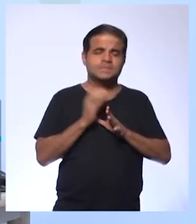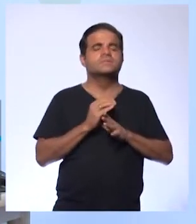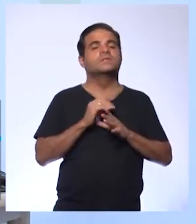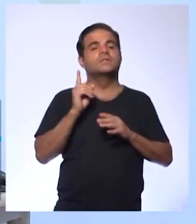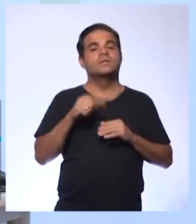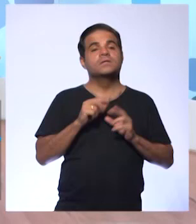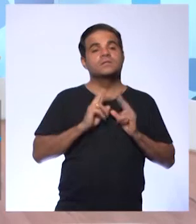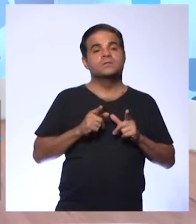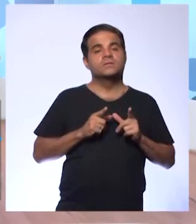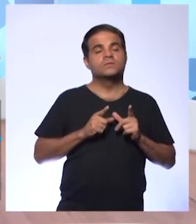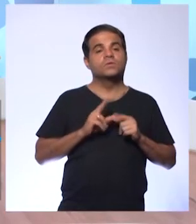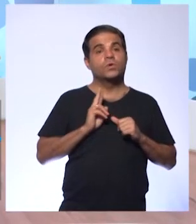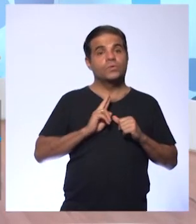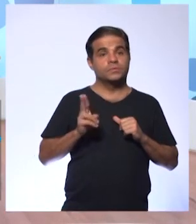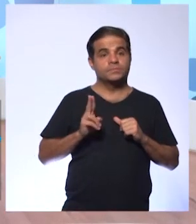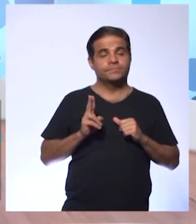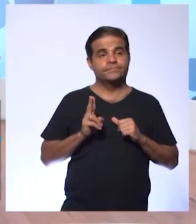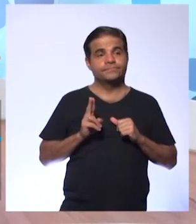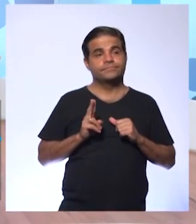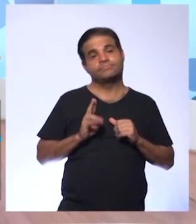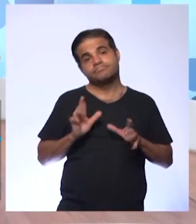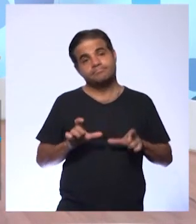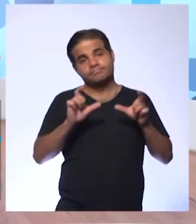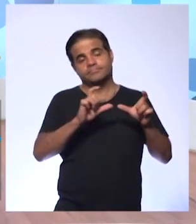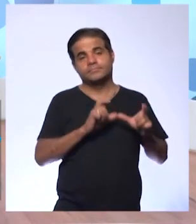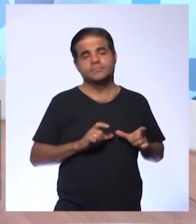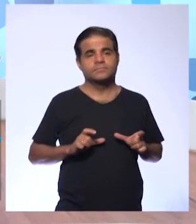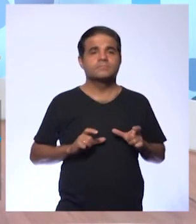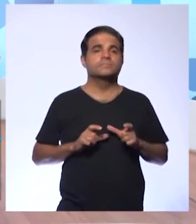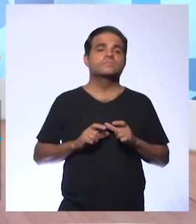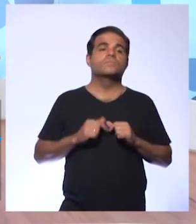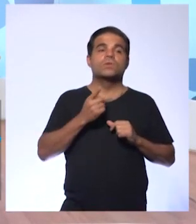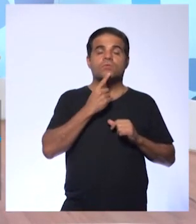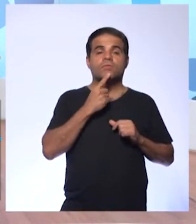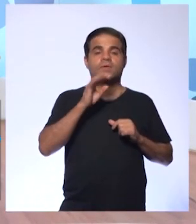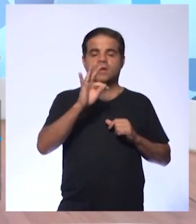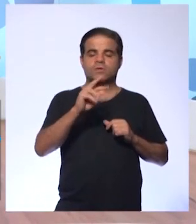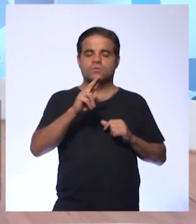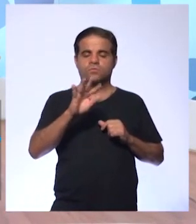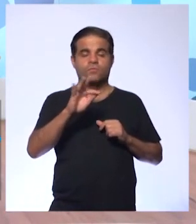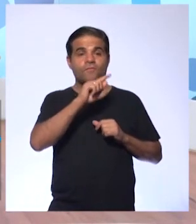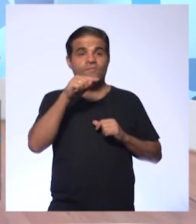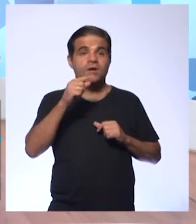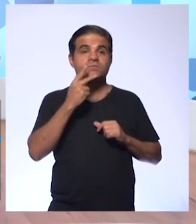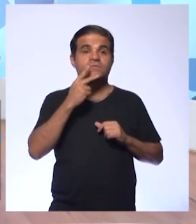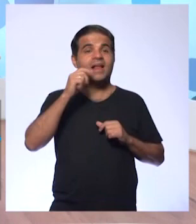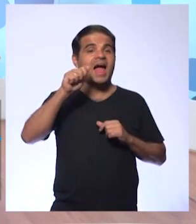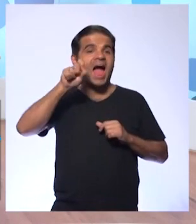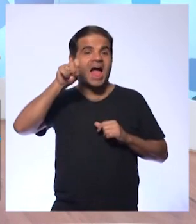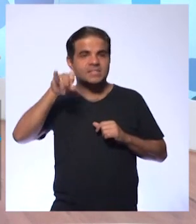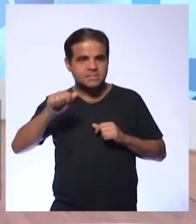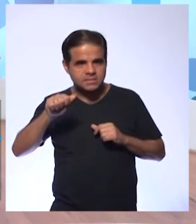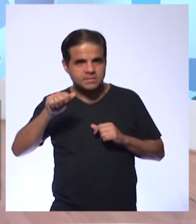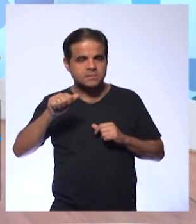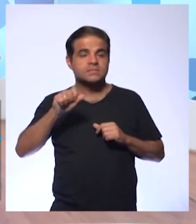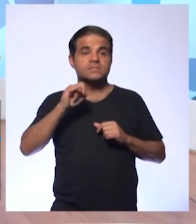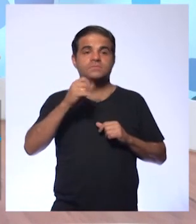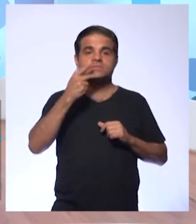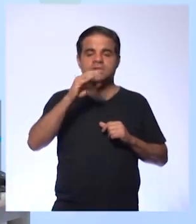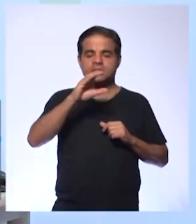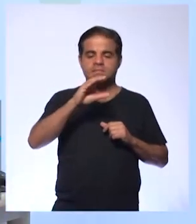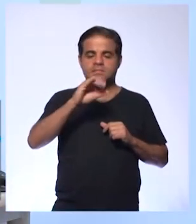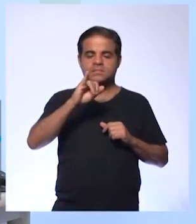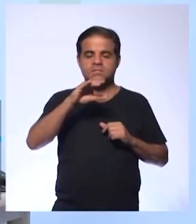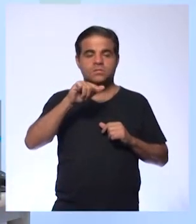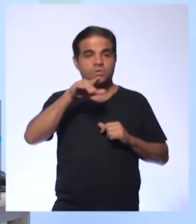isso. Agora, o nome aí é a região. Então, quando você fala em tufão, você vai falar tufão na Ásia. Se você fala ciclone,